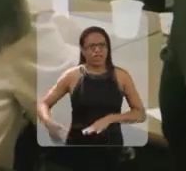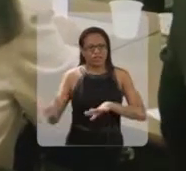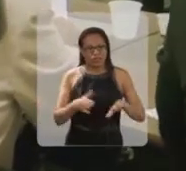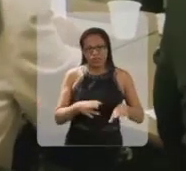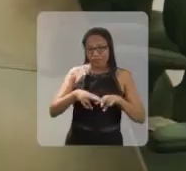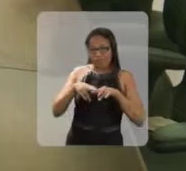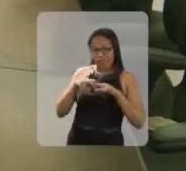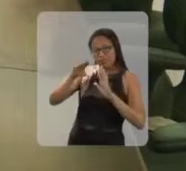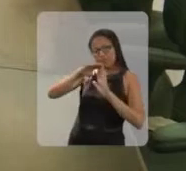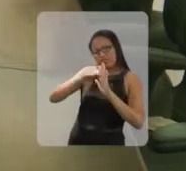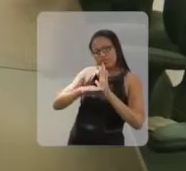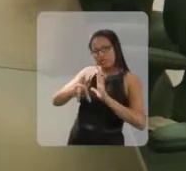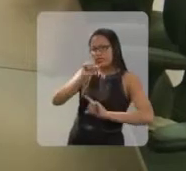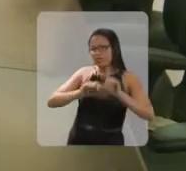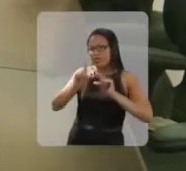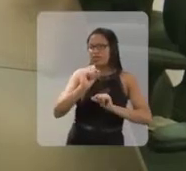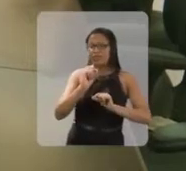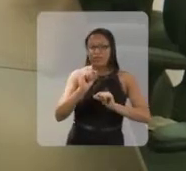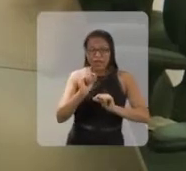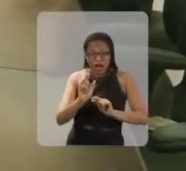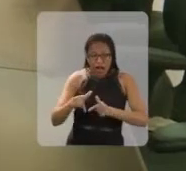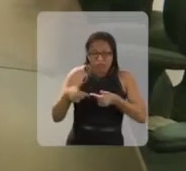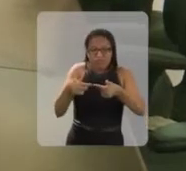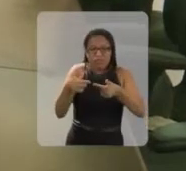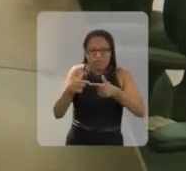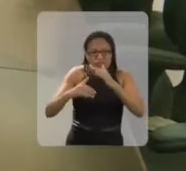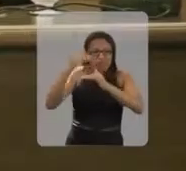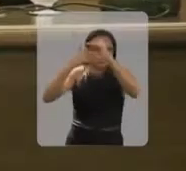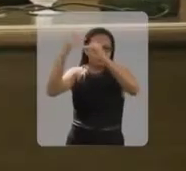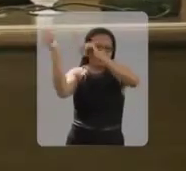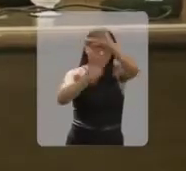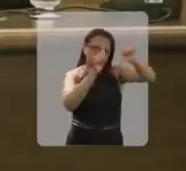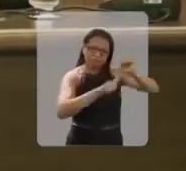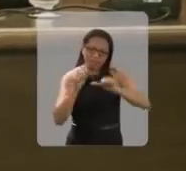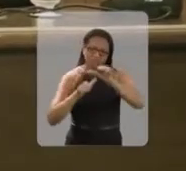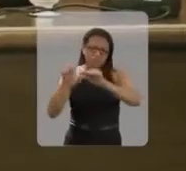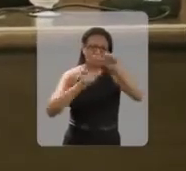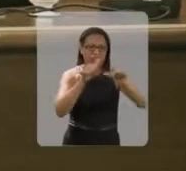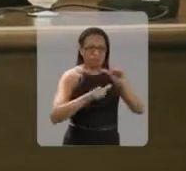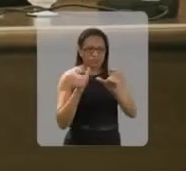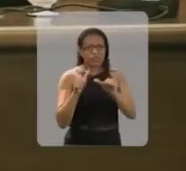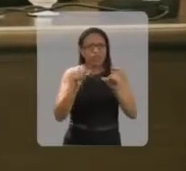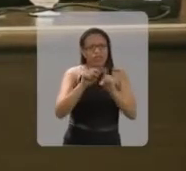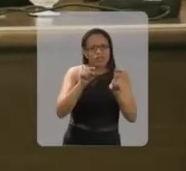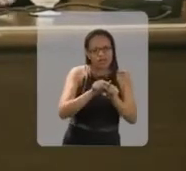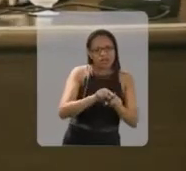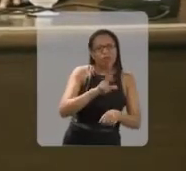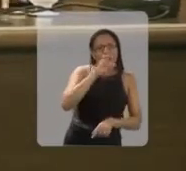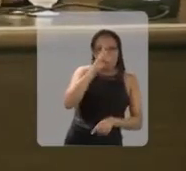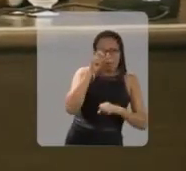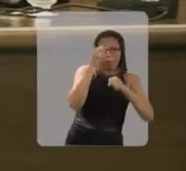o próximo e decisivo passo é transformar os objetivos sociais em lei. Tanto o Poder Executivo